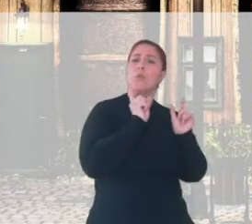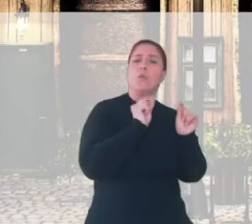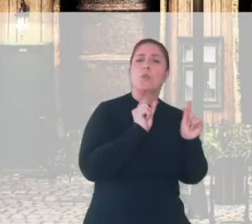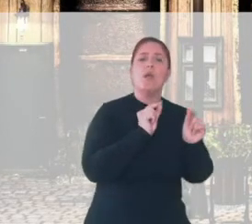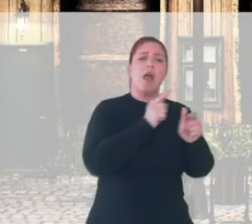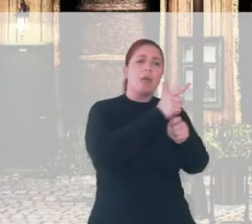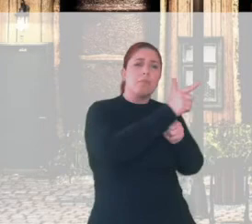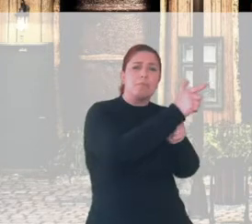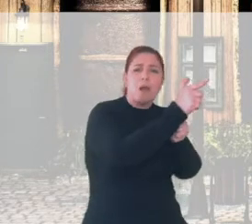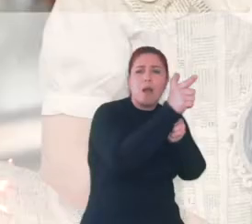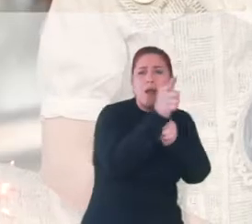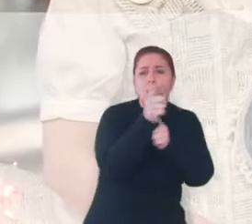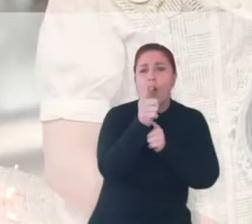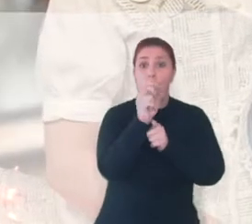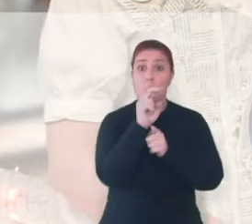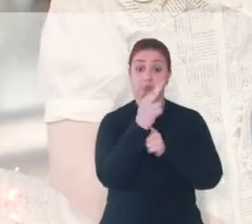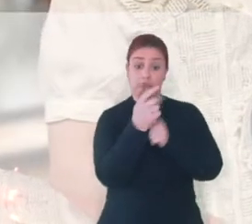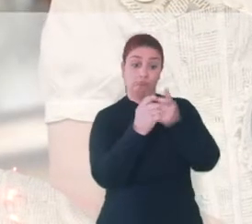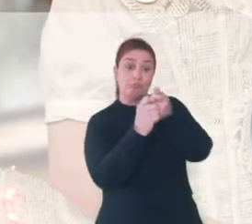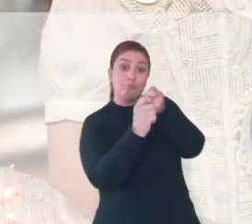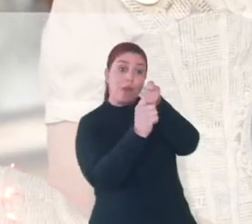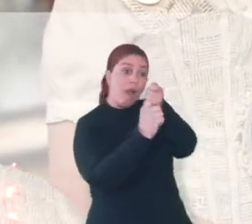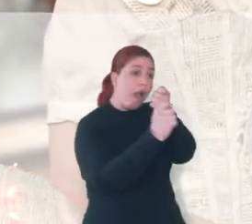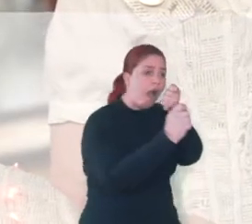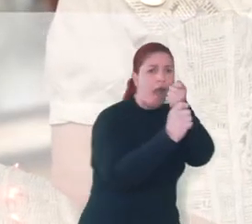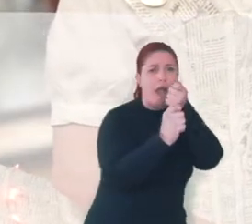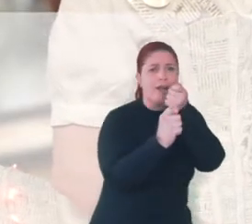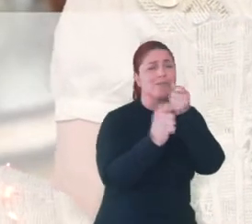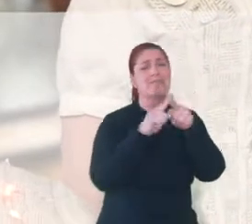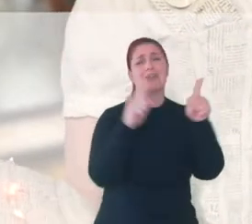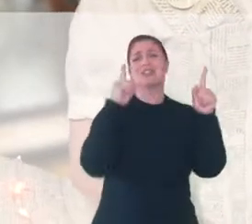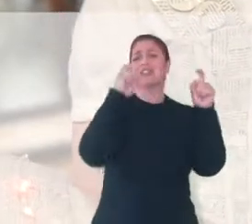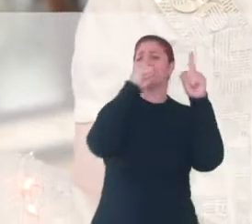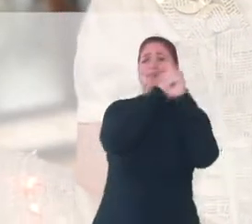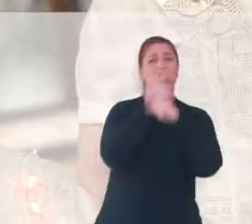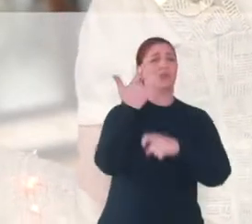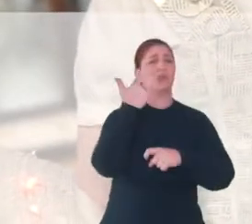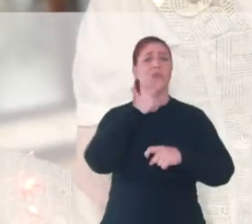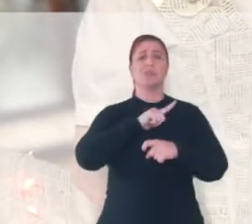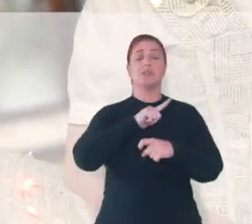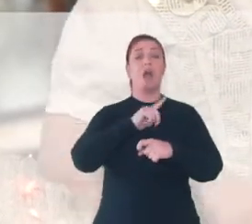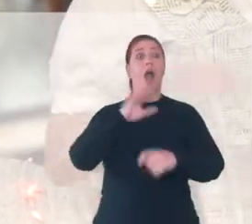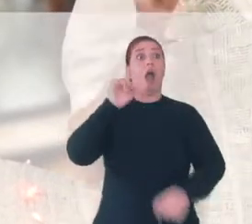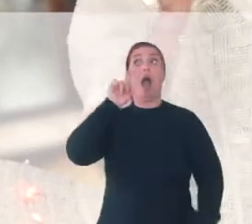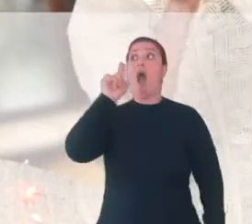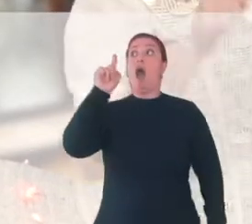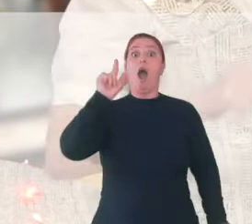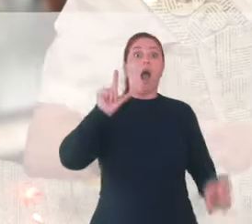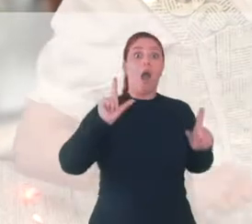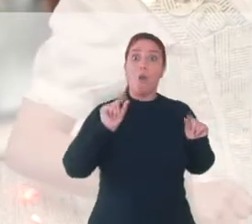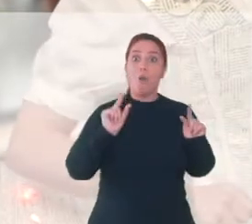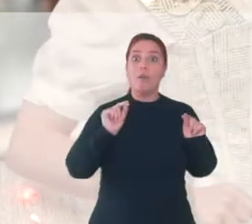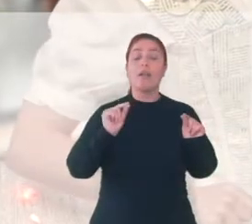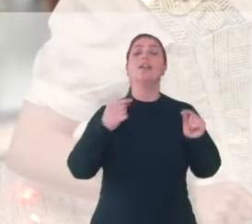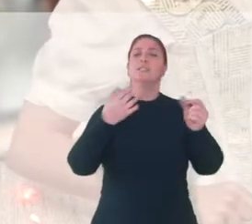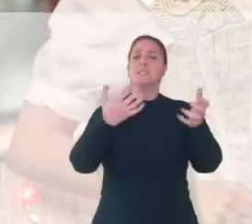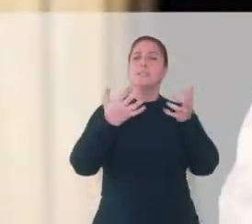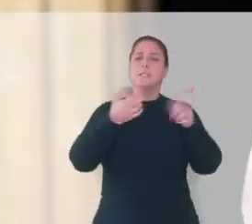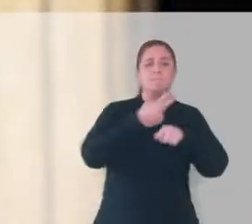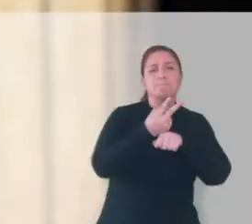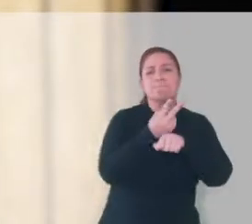uma boa caça. Certo dia, ele decidiu. Só voltaria da caçada com uma caça nas